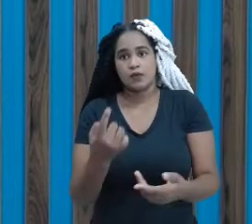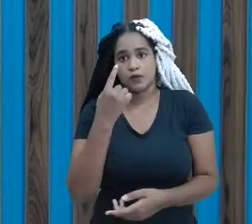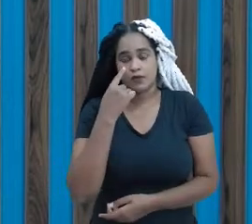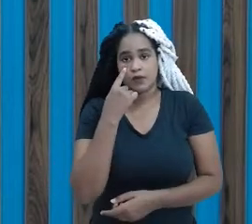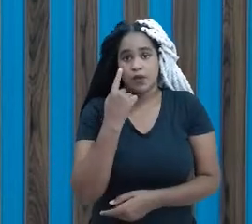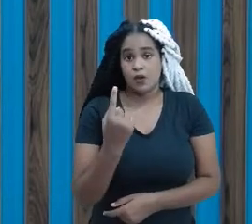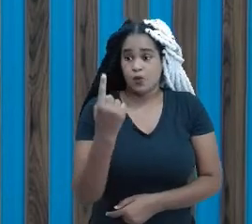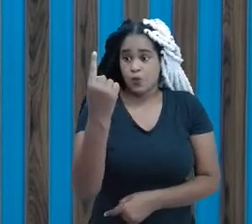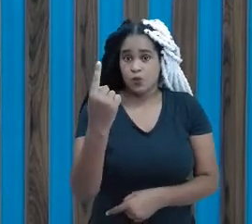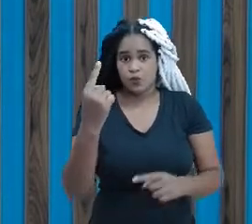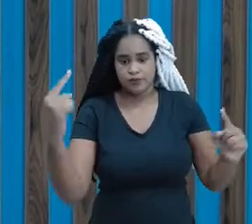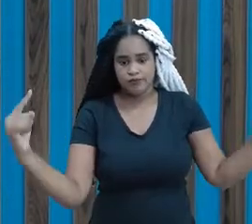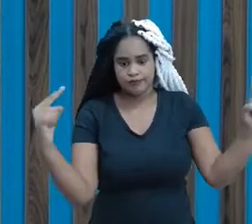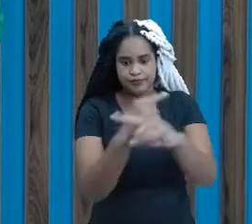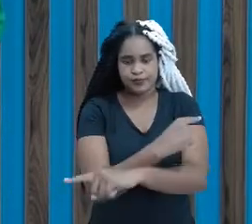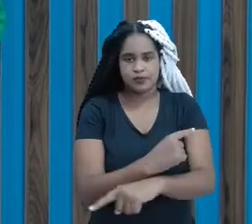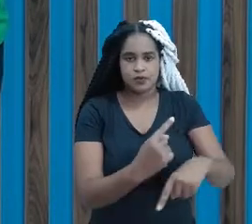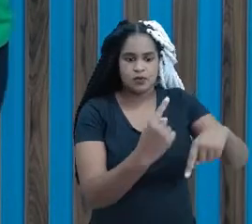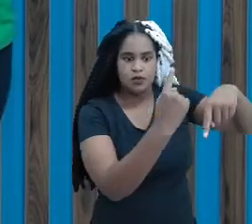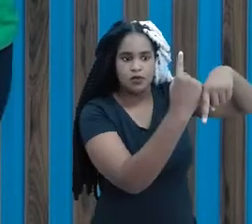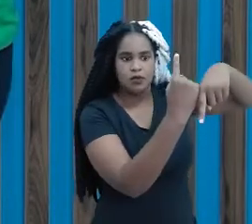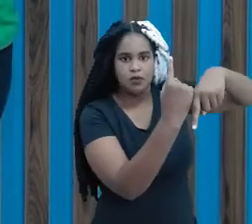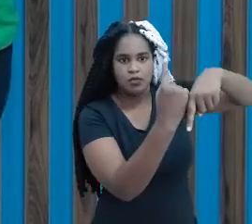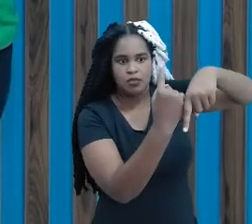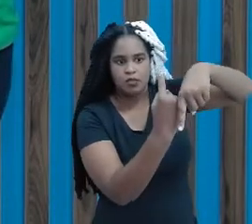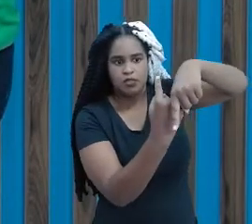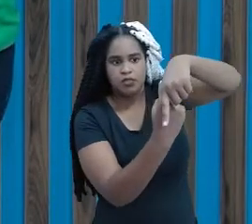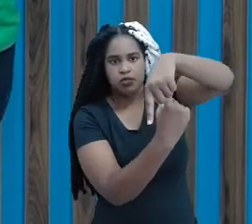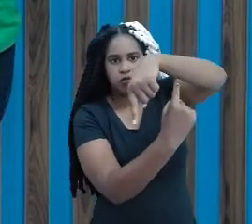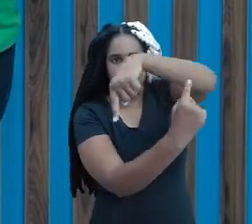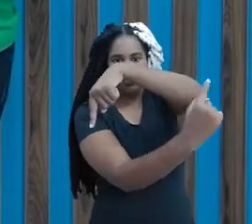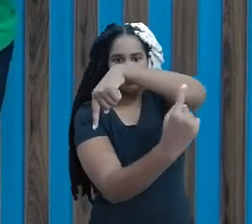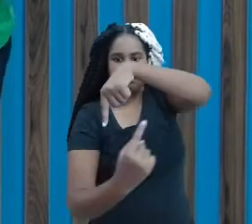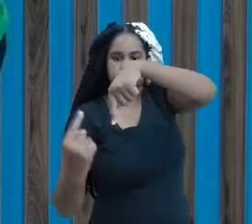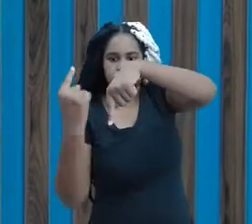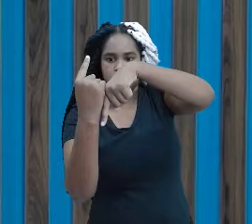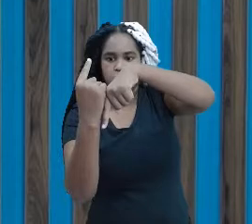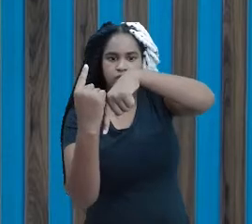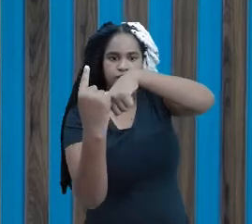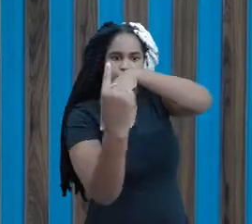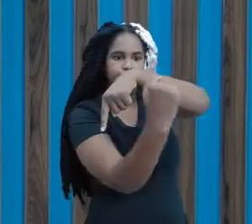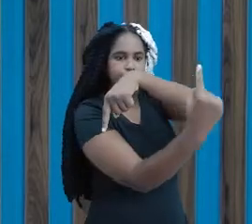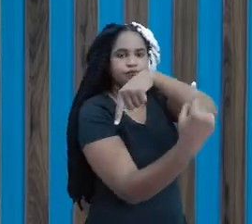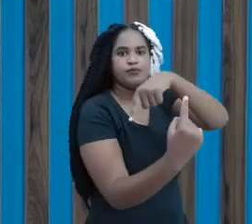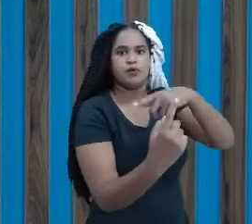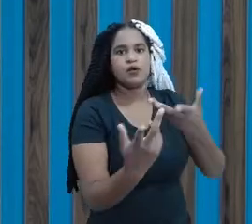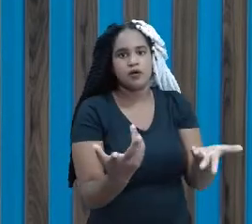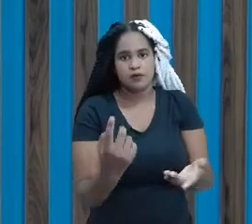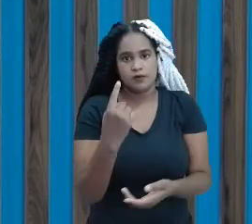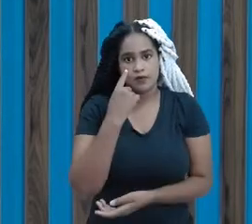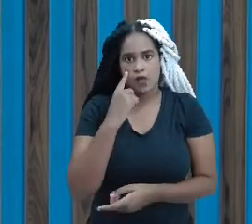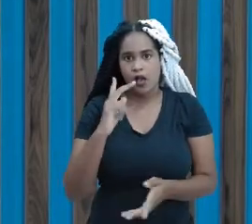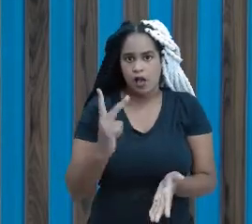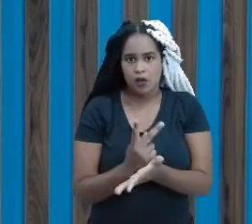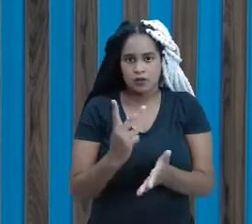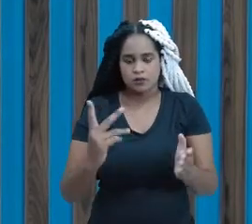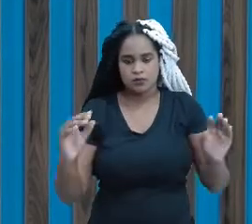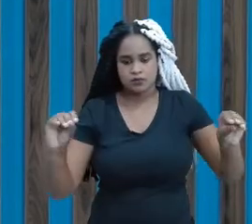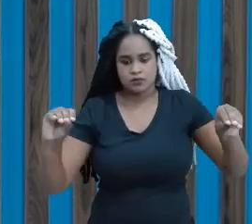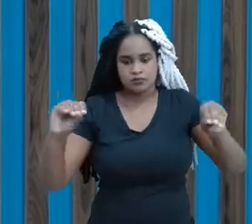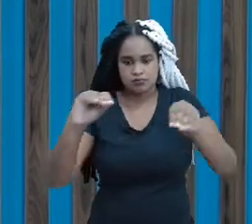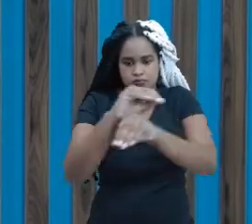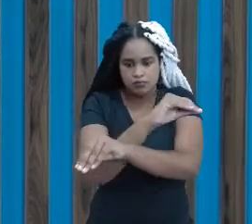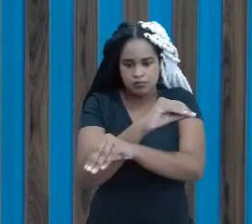aqui, ó, para o 6. Então, vê como é essa Como ocorre nessa translocação?